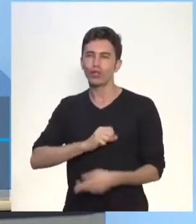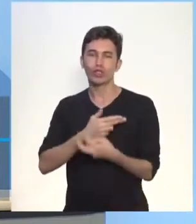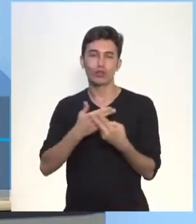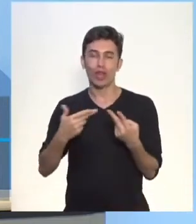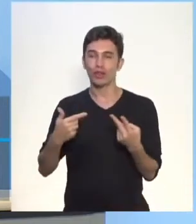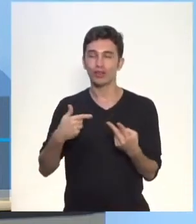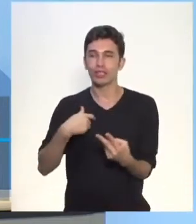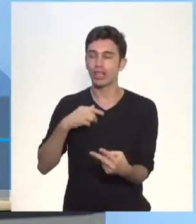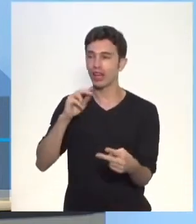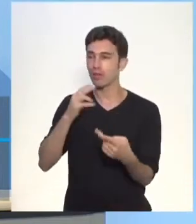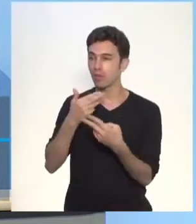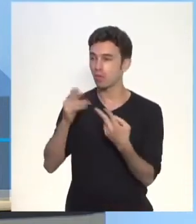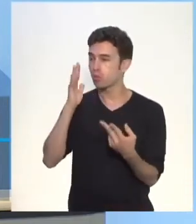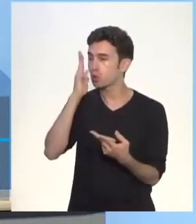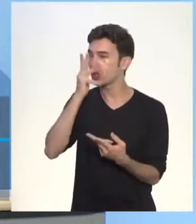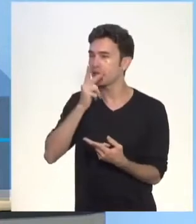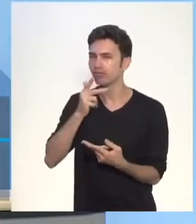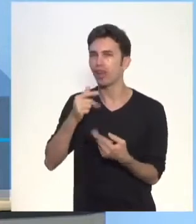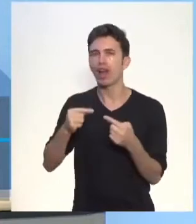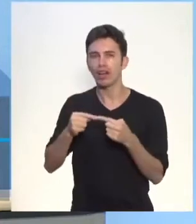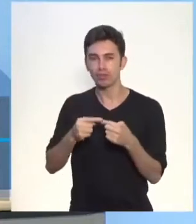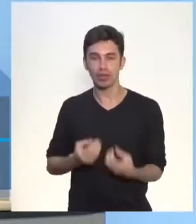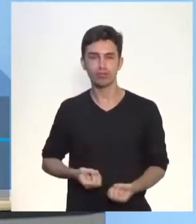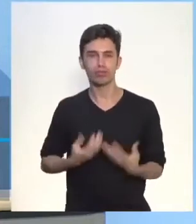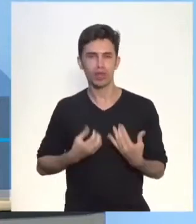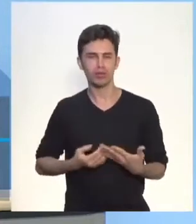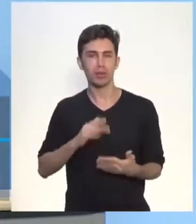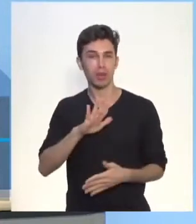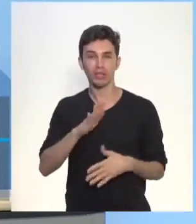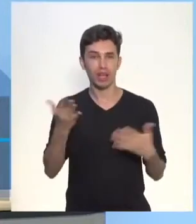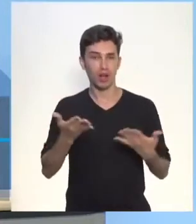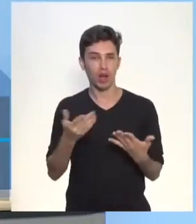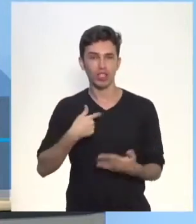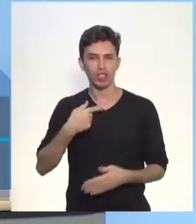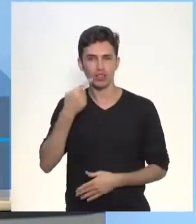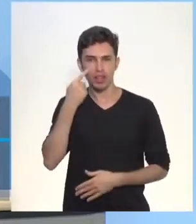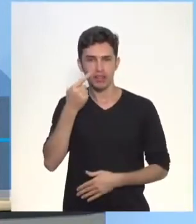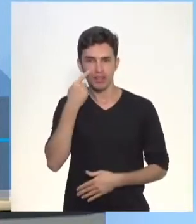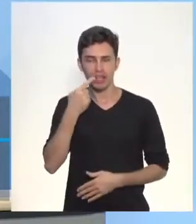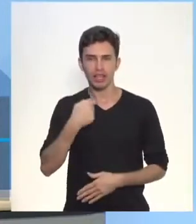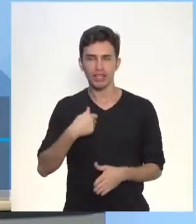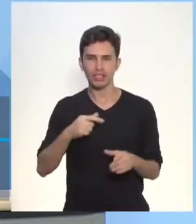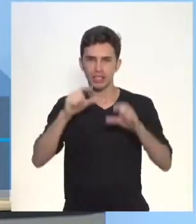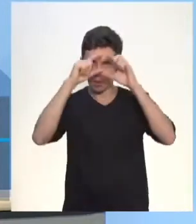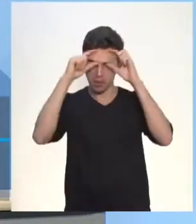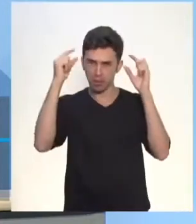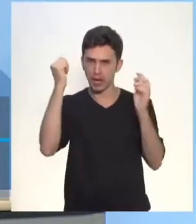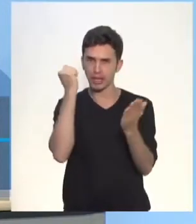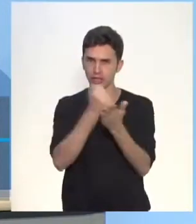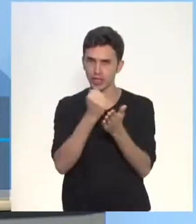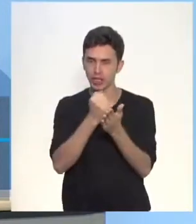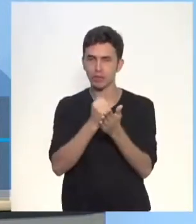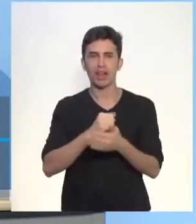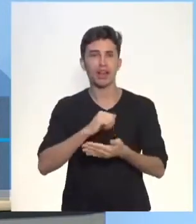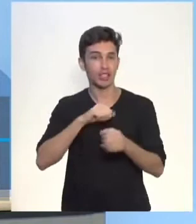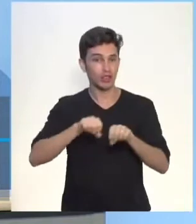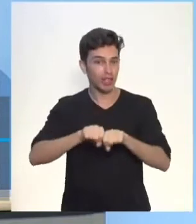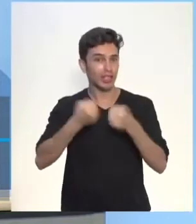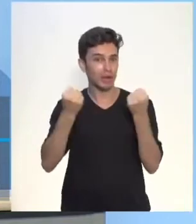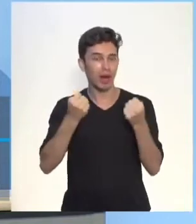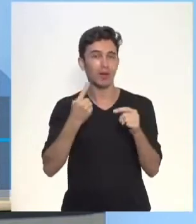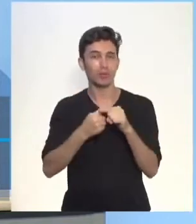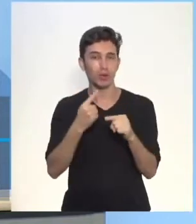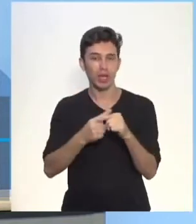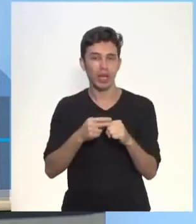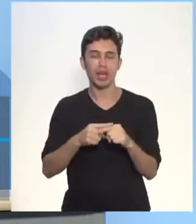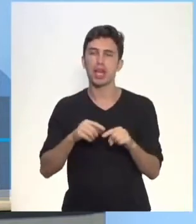quebrar esse paradigma e ler um poema que vai falar de algo, de uma crítica social. E um poema também pode ser uma crítica social. Então,